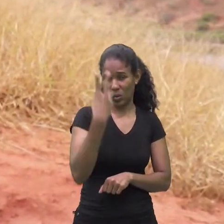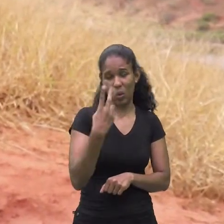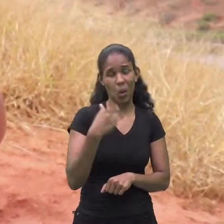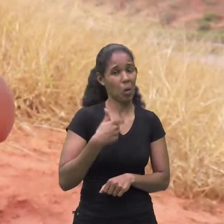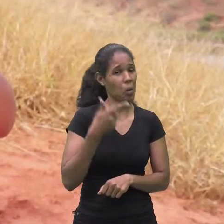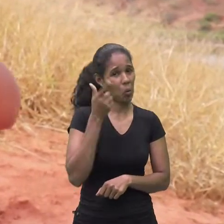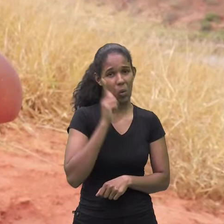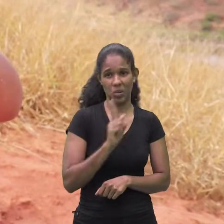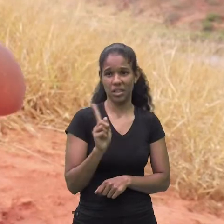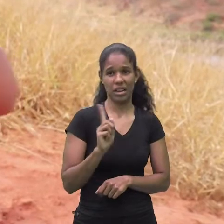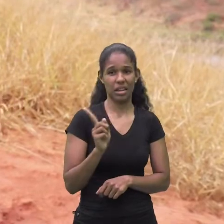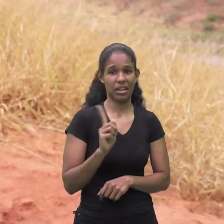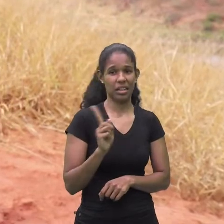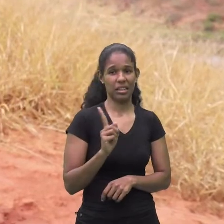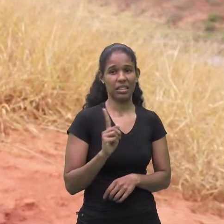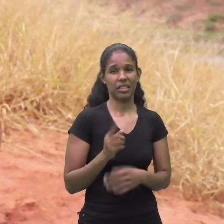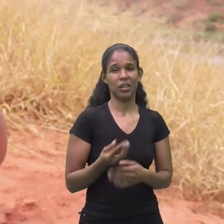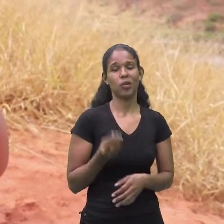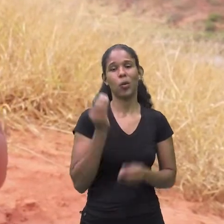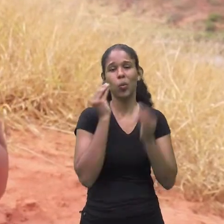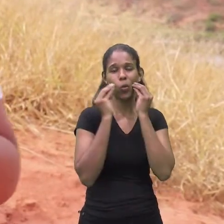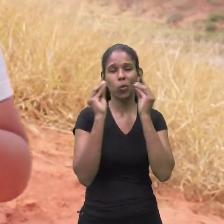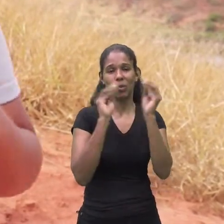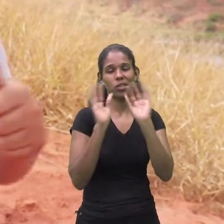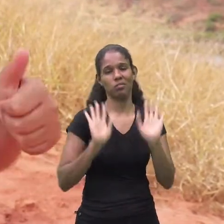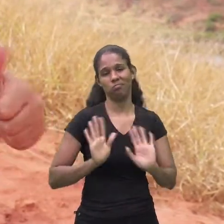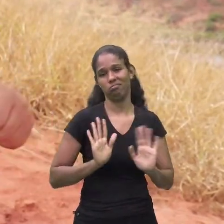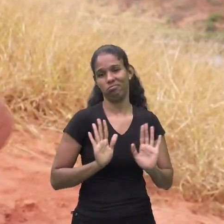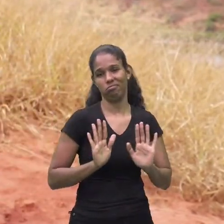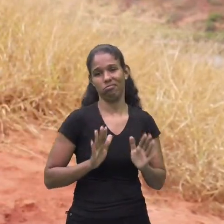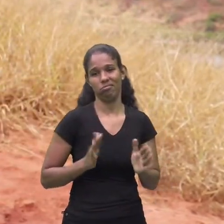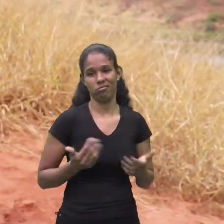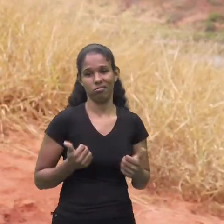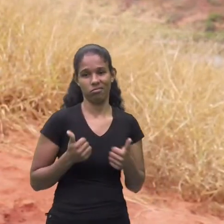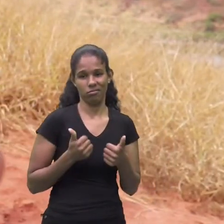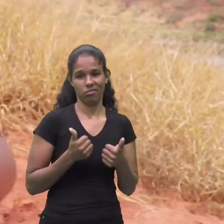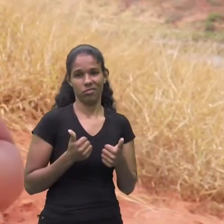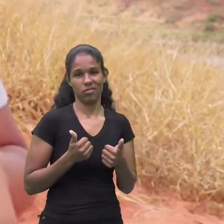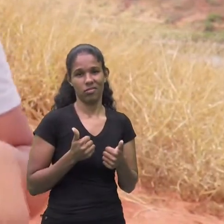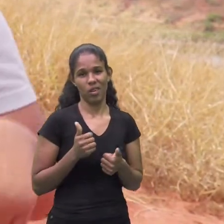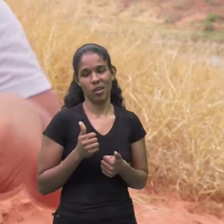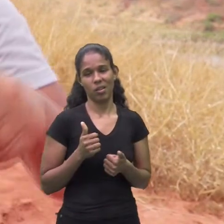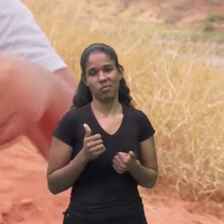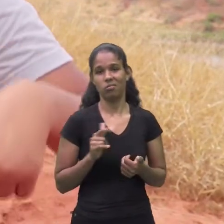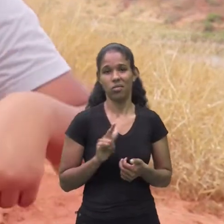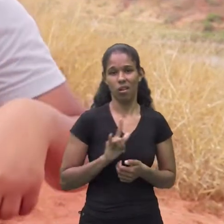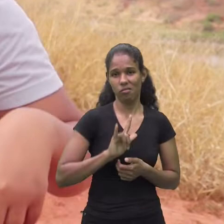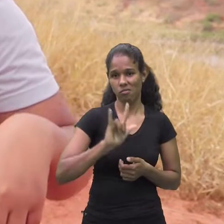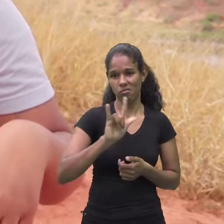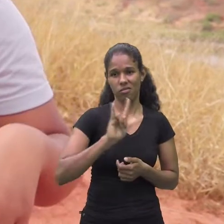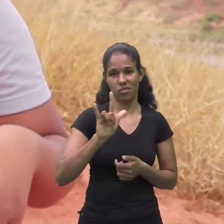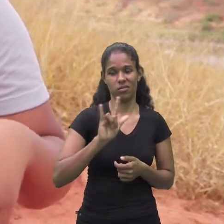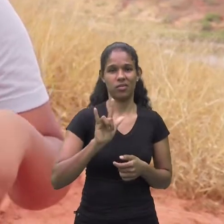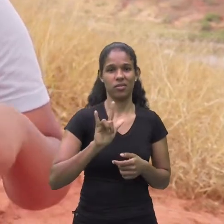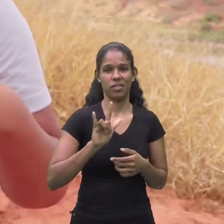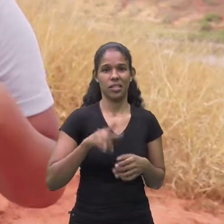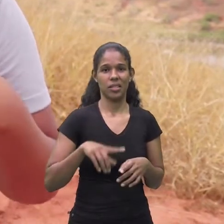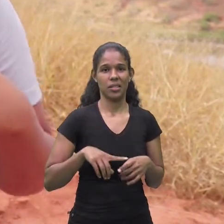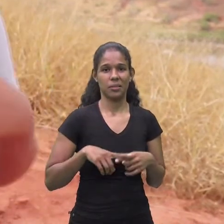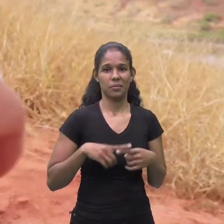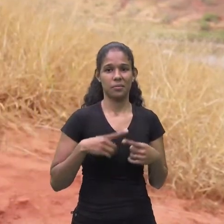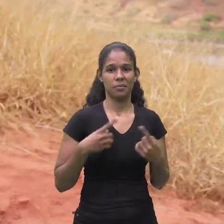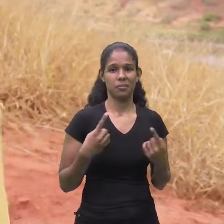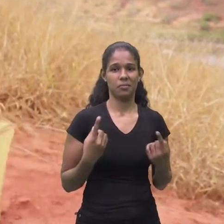que vó, estou aqui, viu? Beijo, vó linda. Beijo, mãe Cleide, te amo. Que me segue lá no meu Instagram, viu?